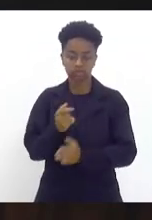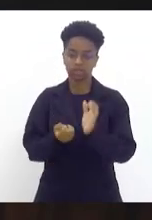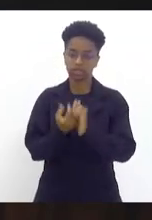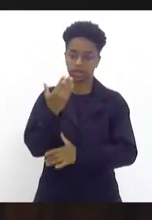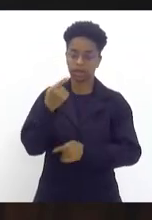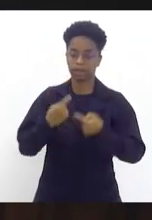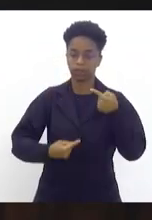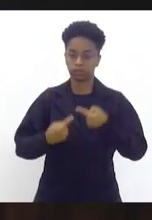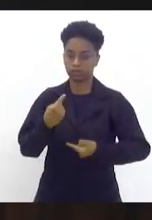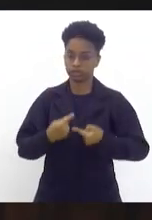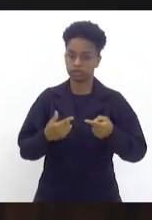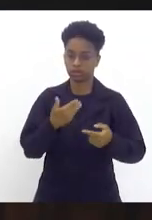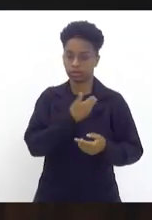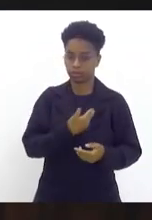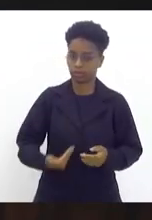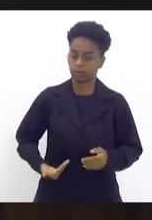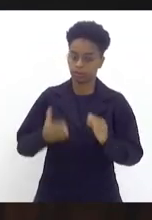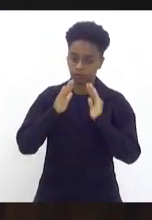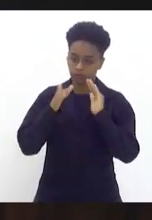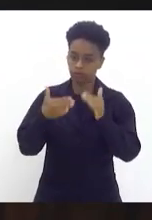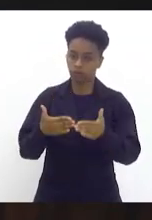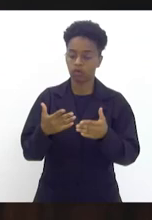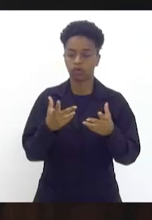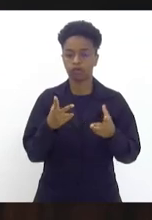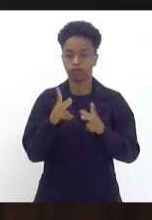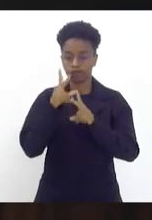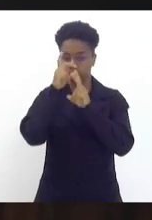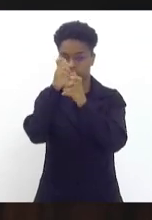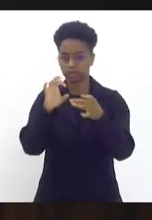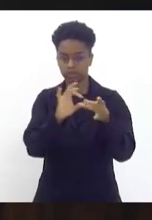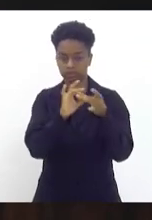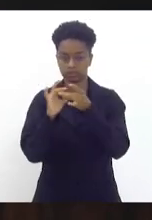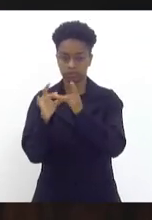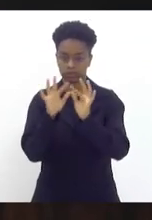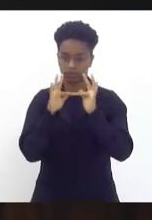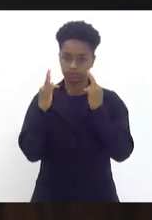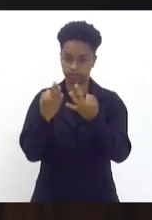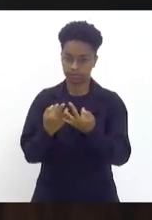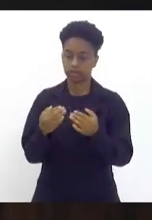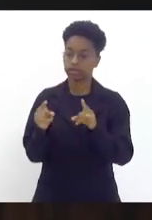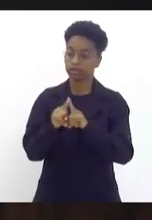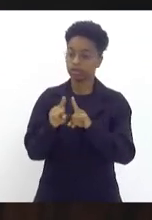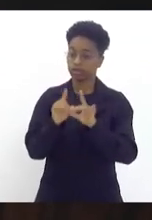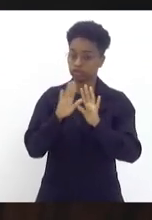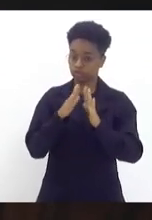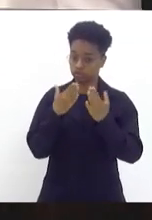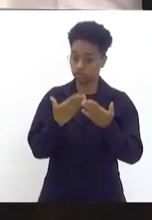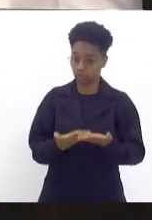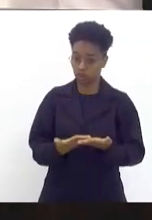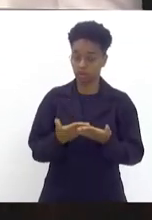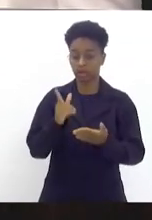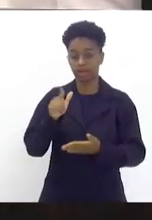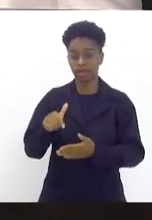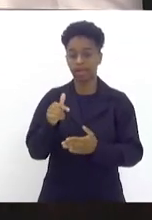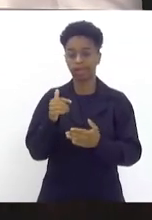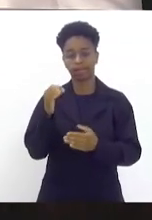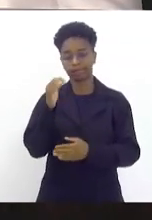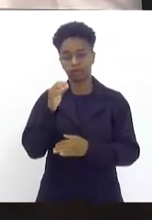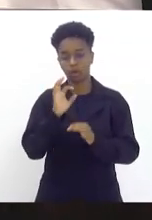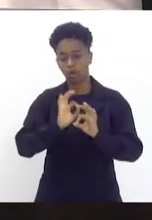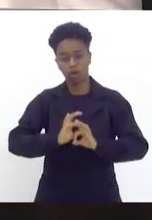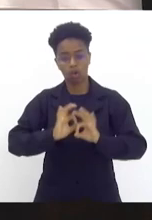públicas sérias voltadas para o fortalecimento dos vínculos familiares. Isso. E a escola, ela é um grande canal para